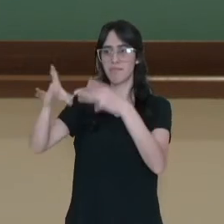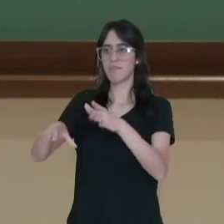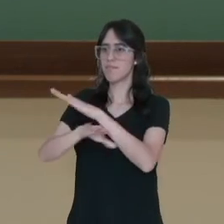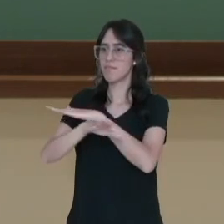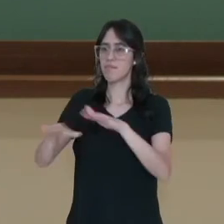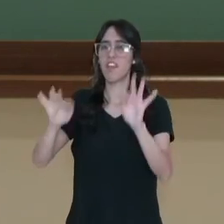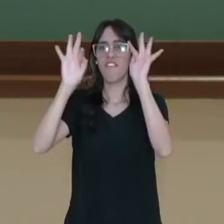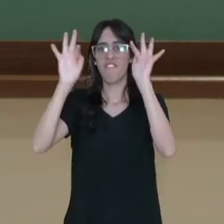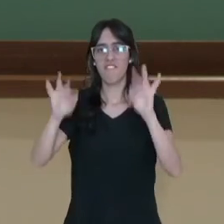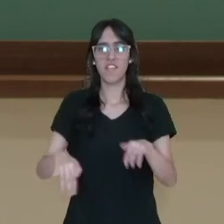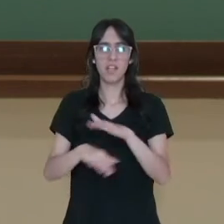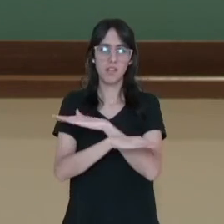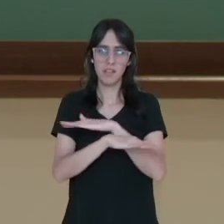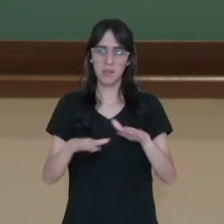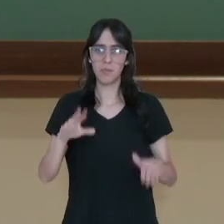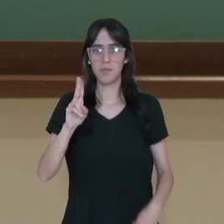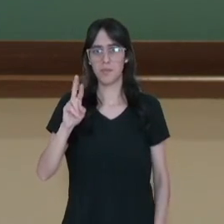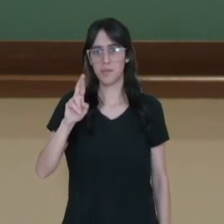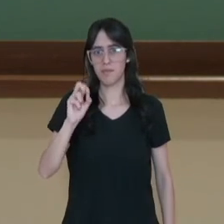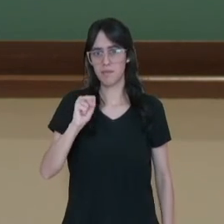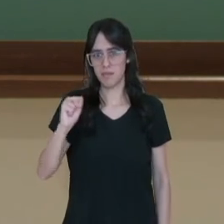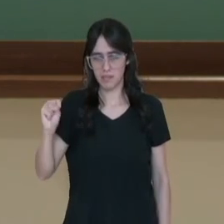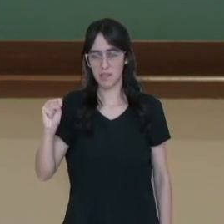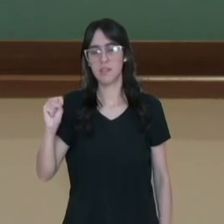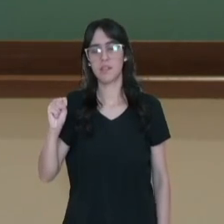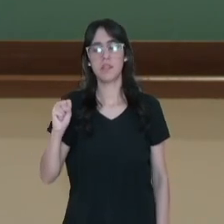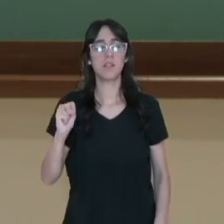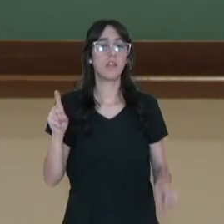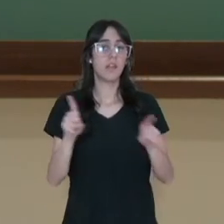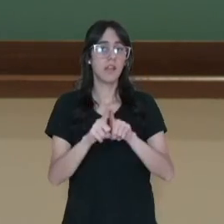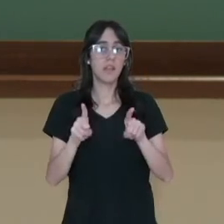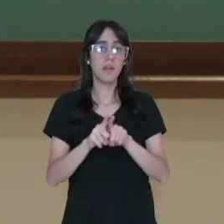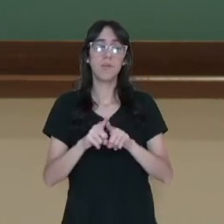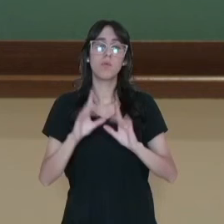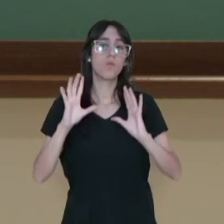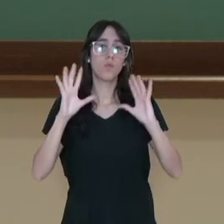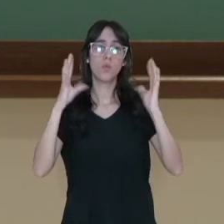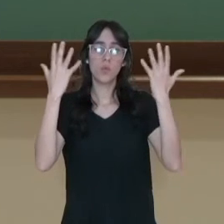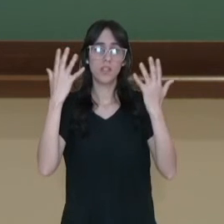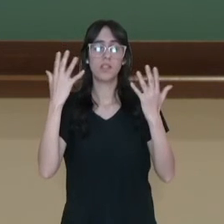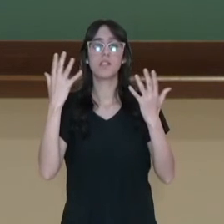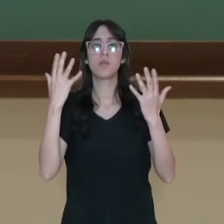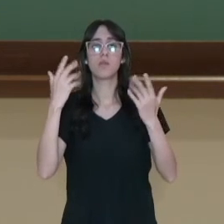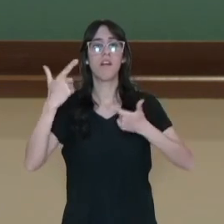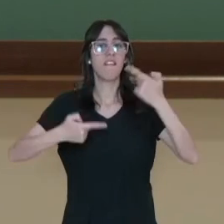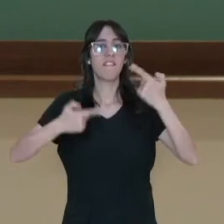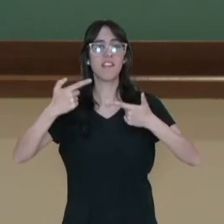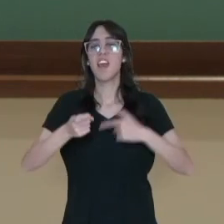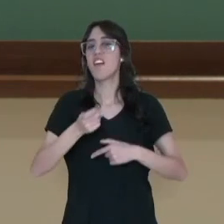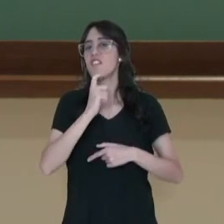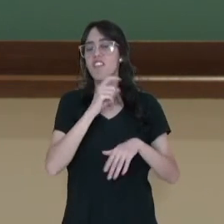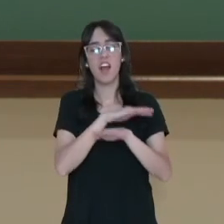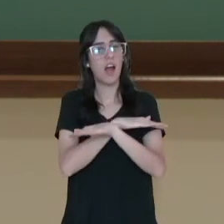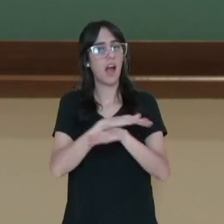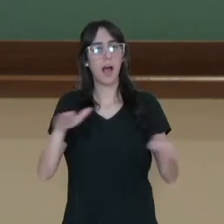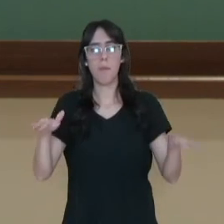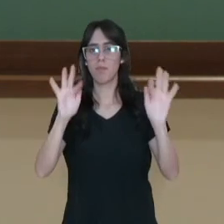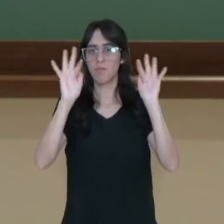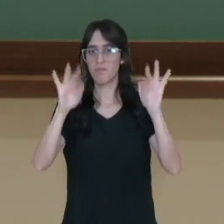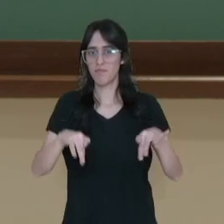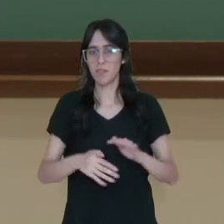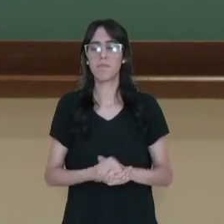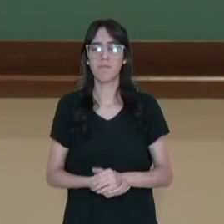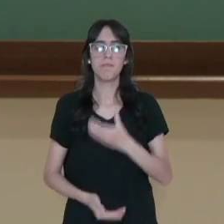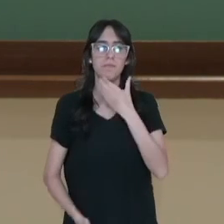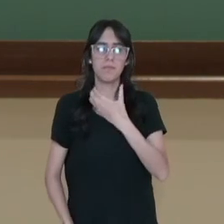o fim da União Soviética e, consequentemente, aí, o fim definitivo da Guerra Fria. Natal